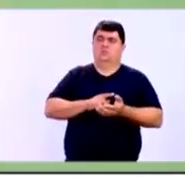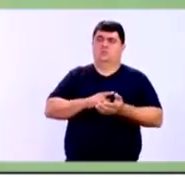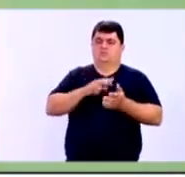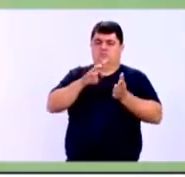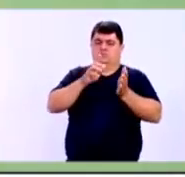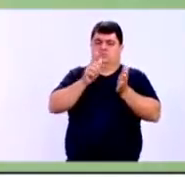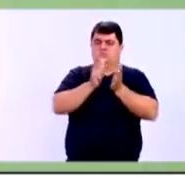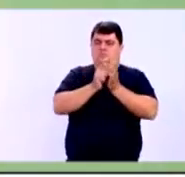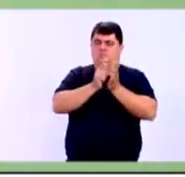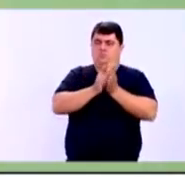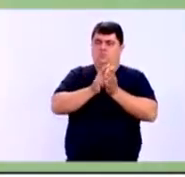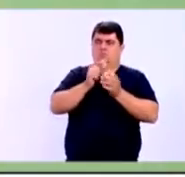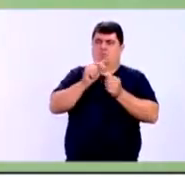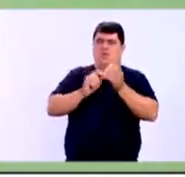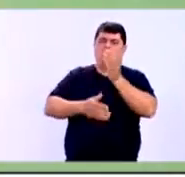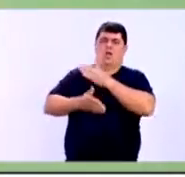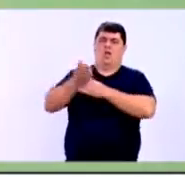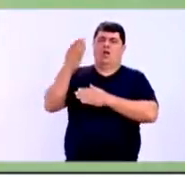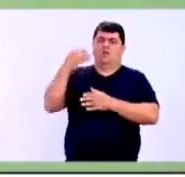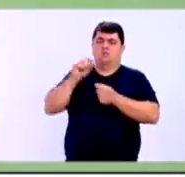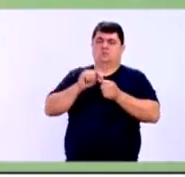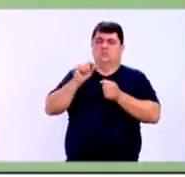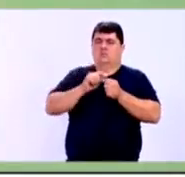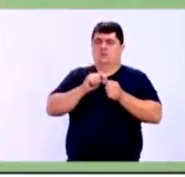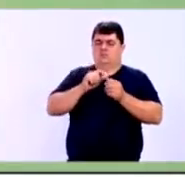fichinha, antigamente era feito manual.